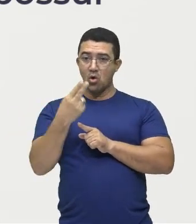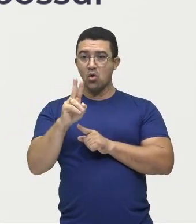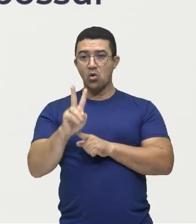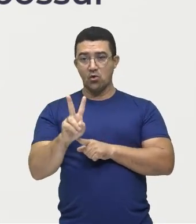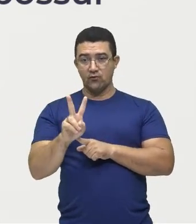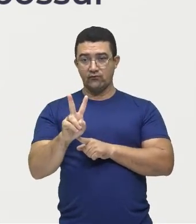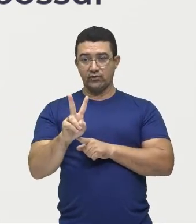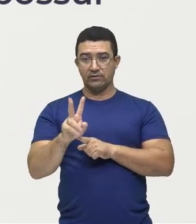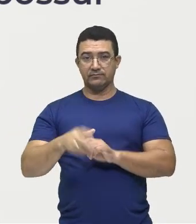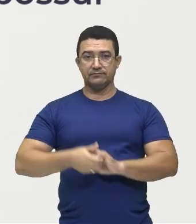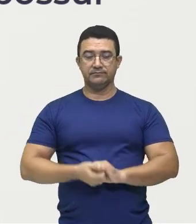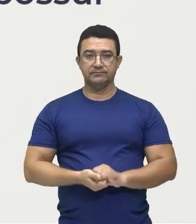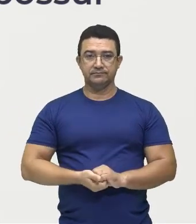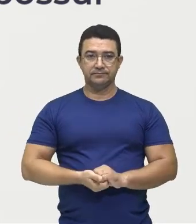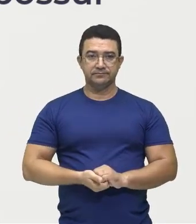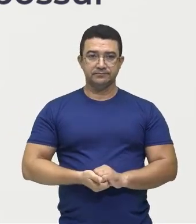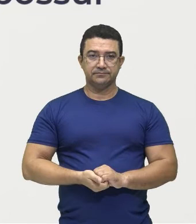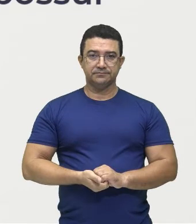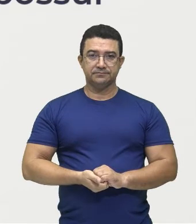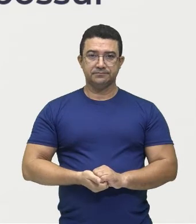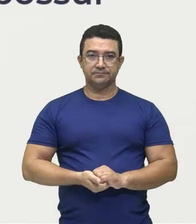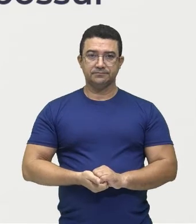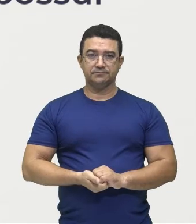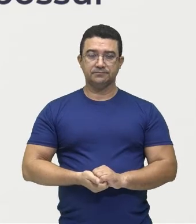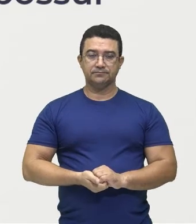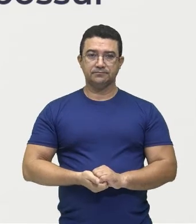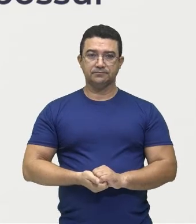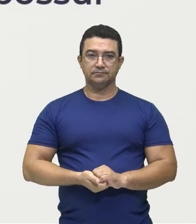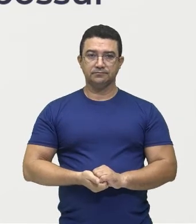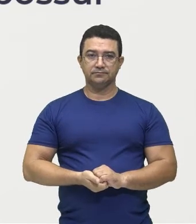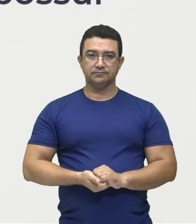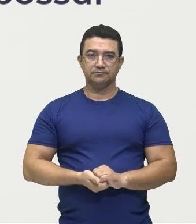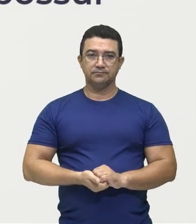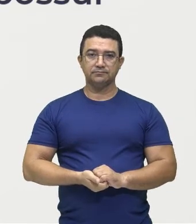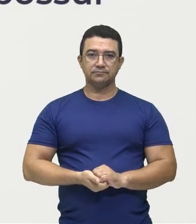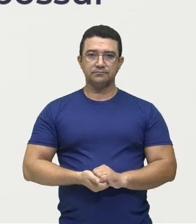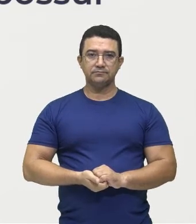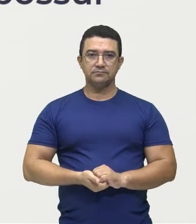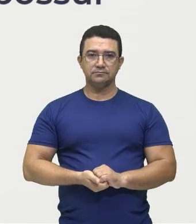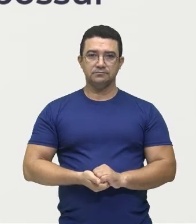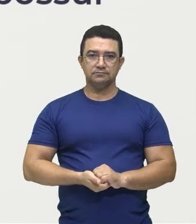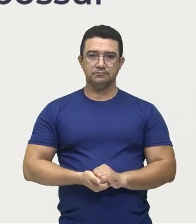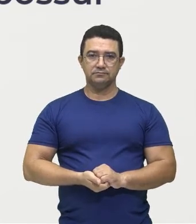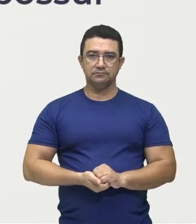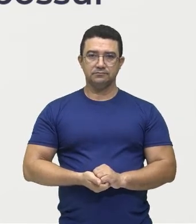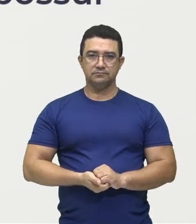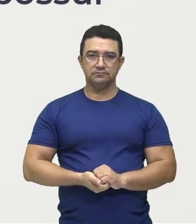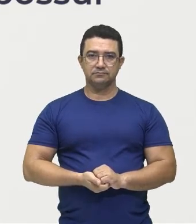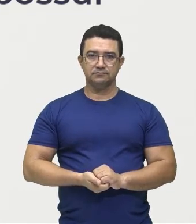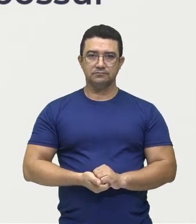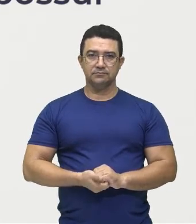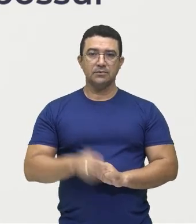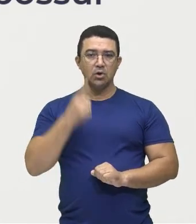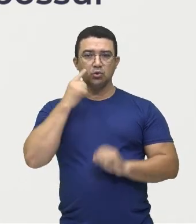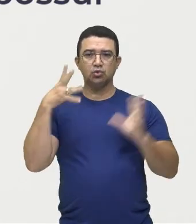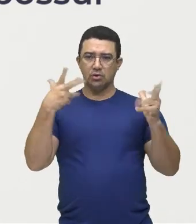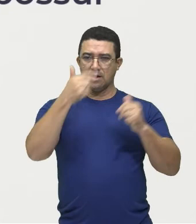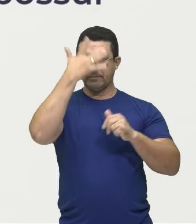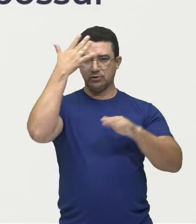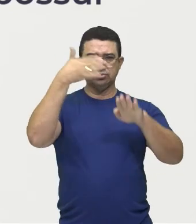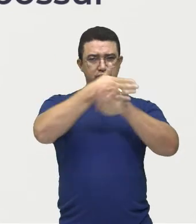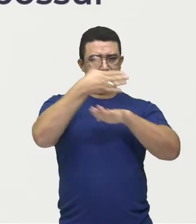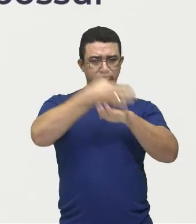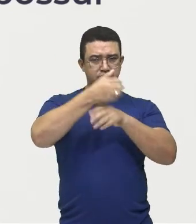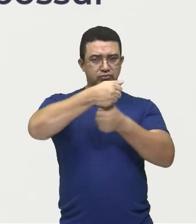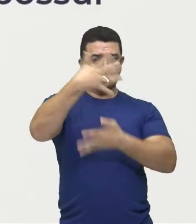no chat aí que daqui a pouco a gente lê o teu comentário, tá? O Daniel também pode participar e todo mundo que estiver aí